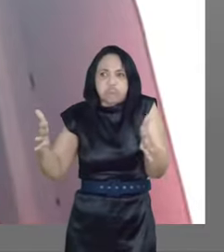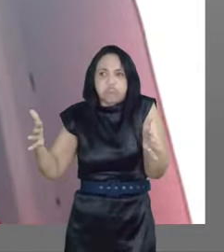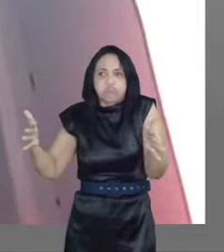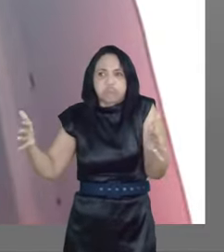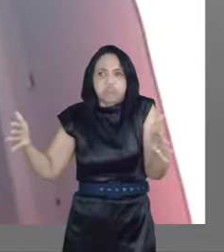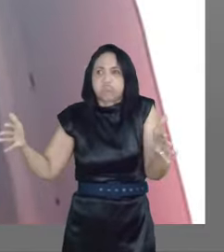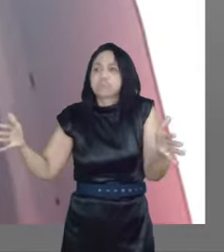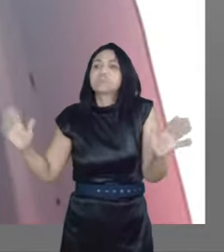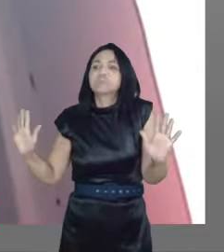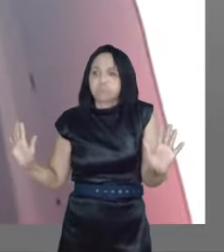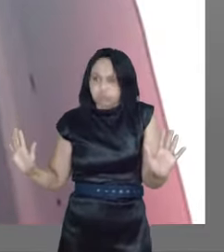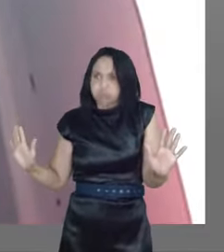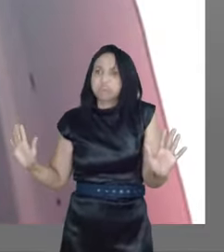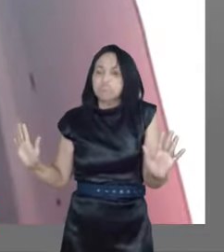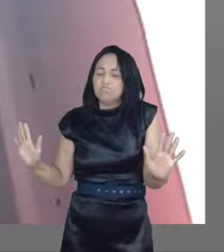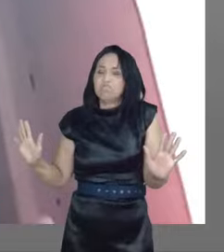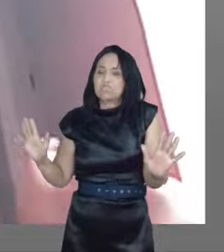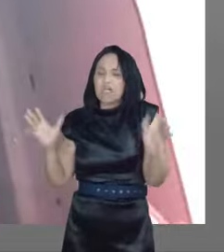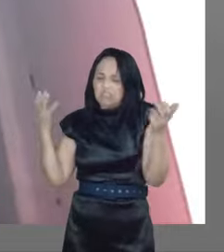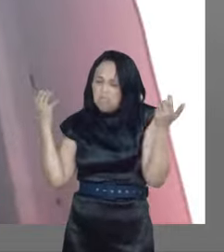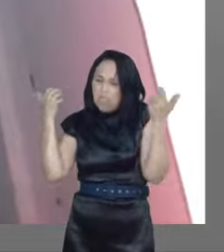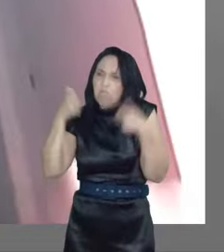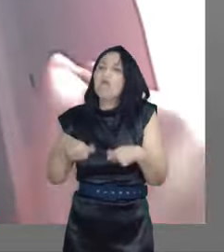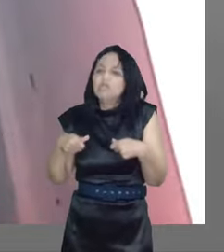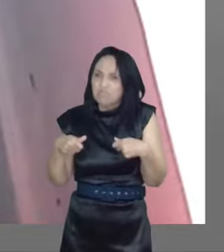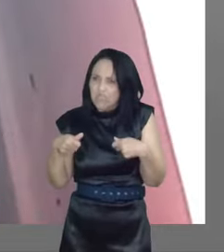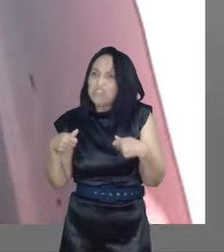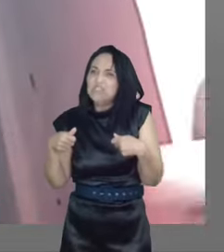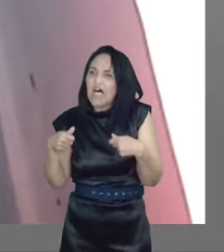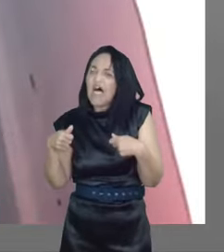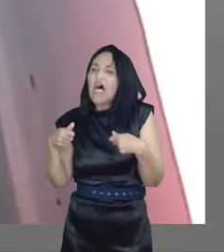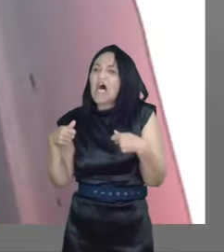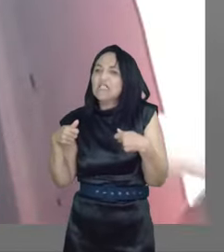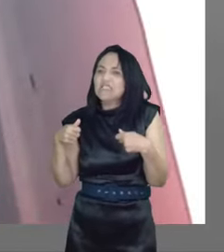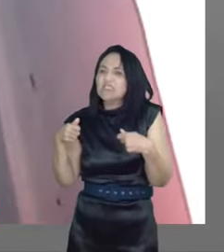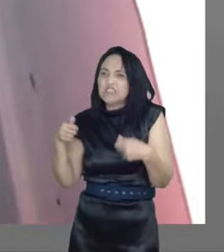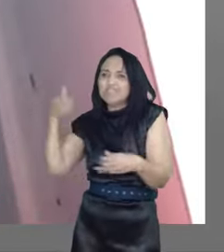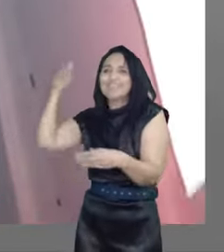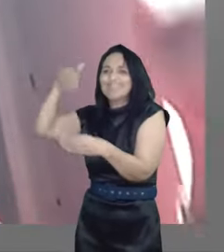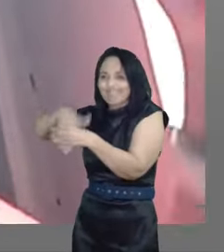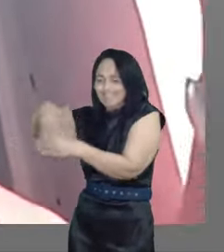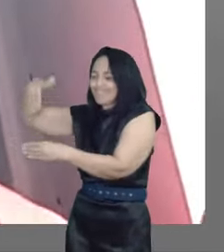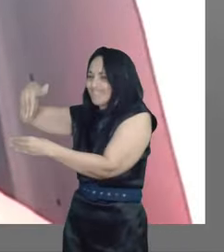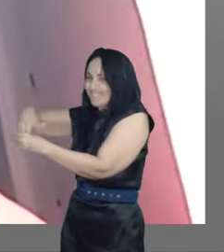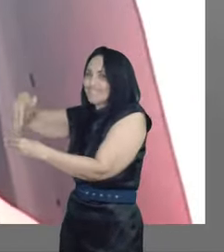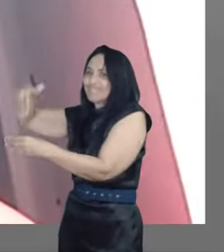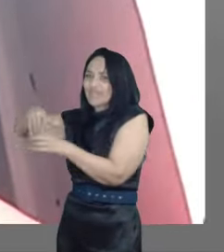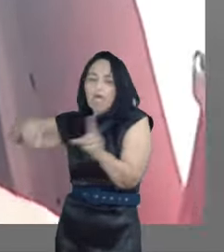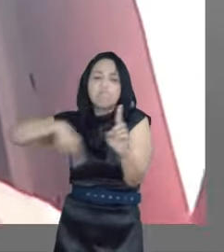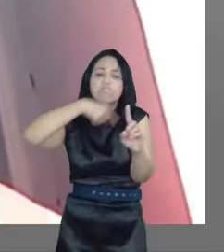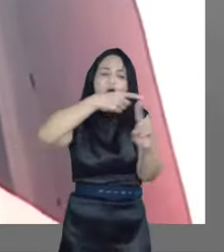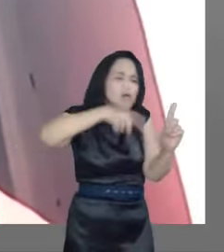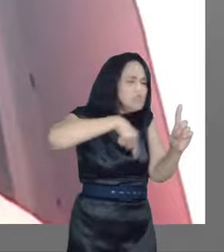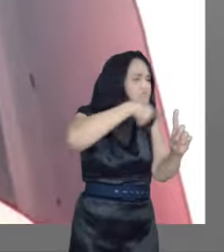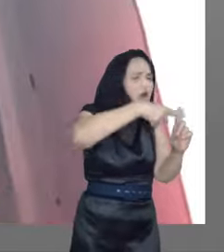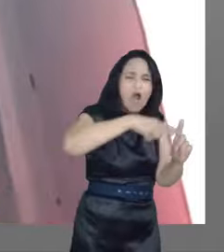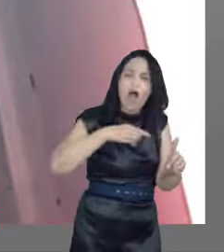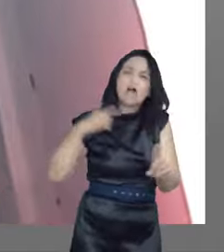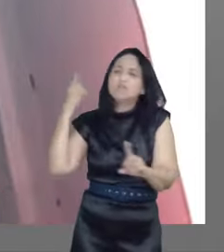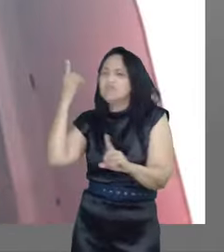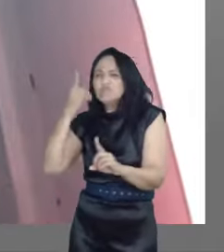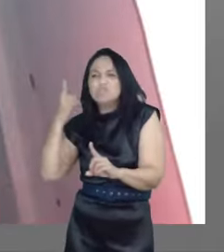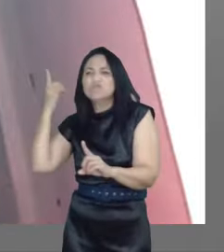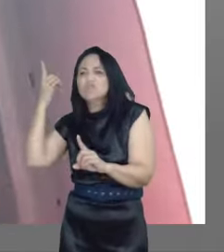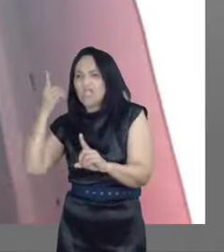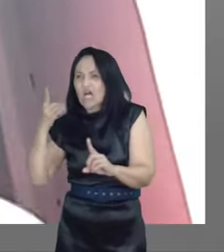amplia muito as possibilidades da gente eleger mais e mais deputados e deputadas iguais